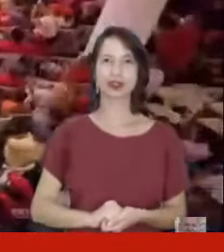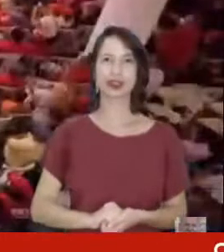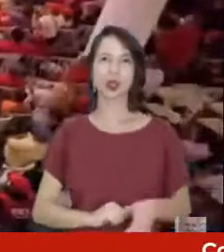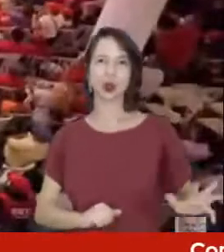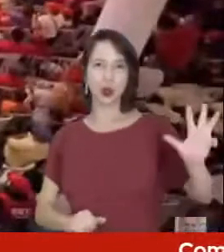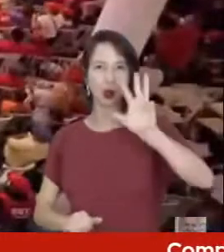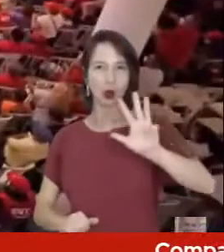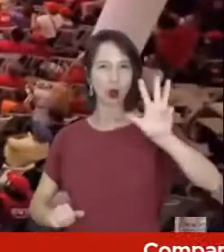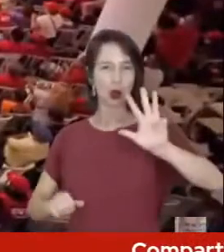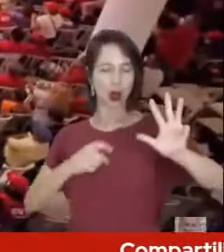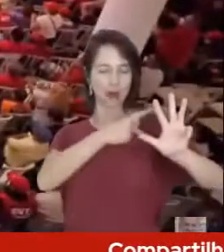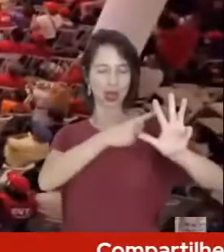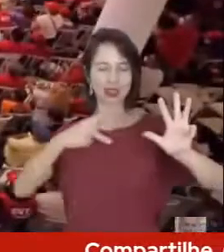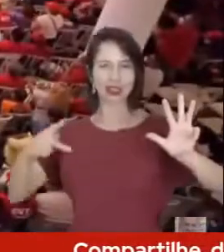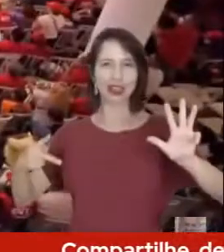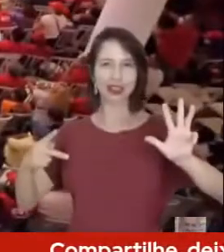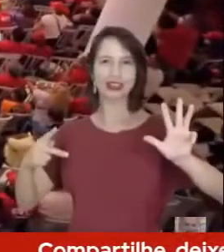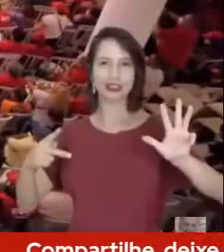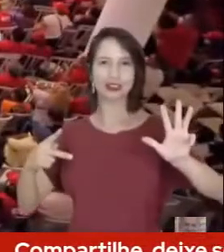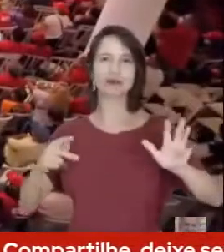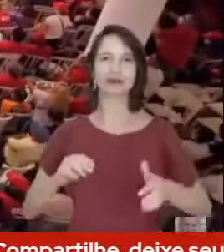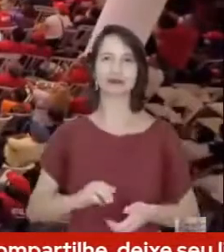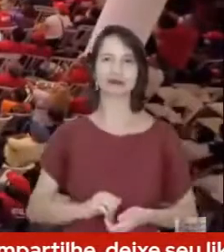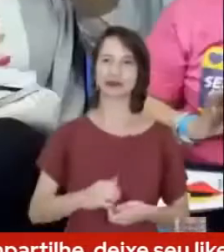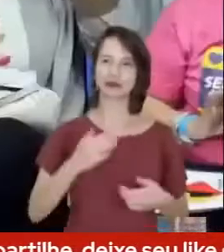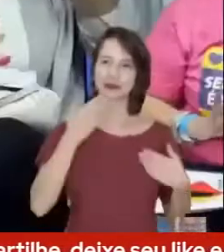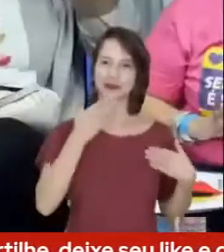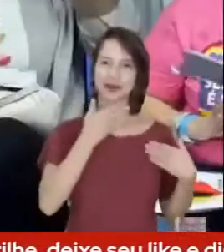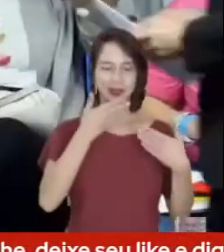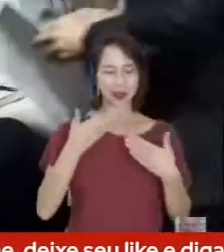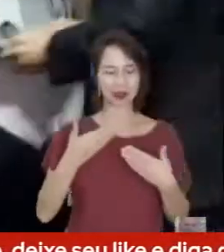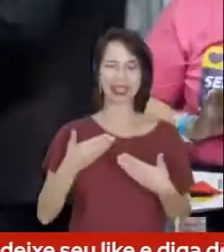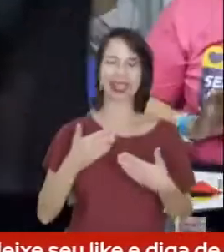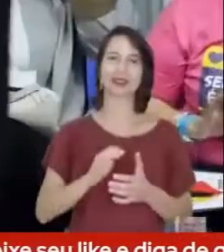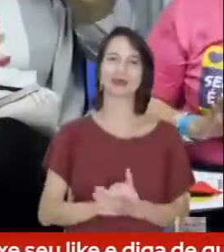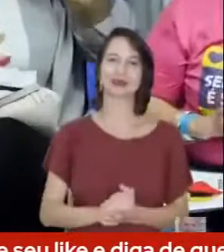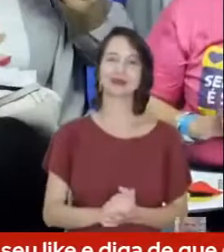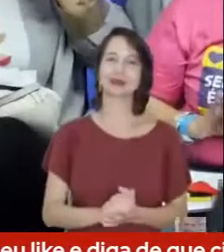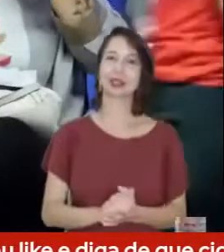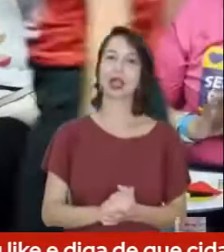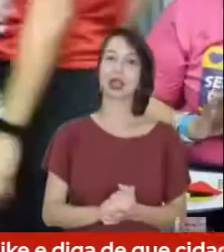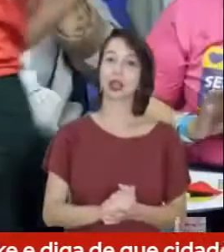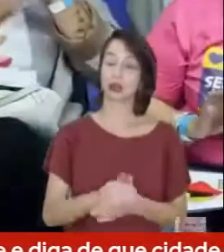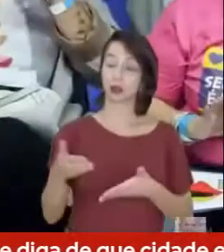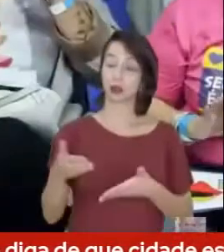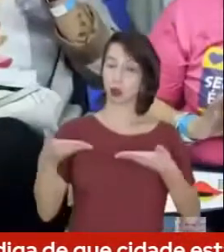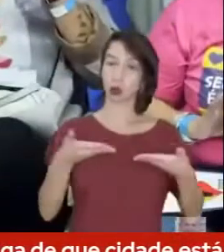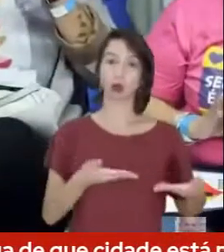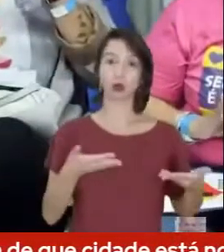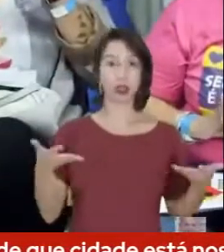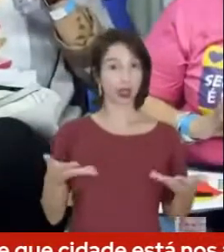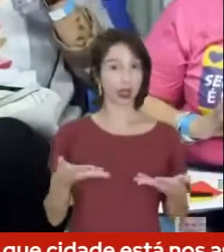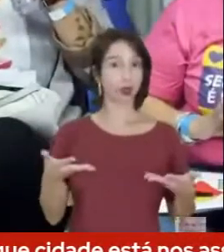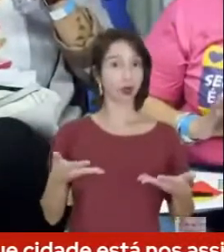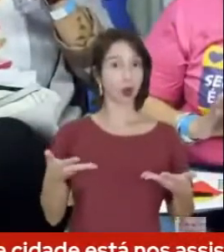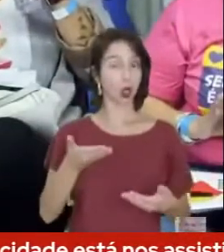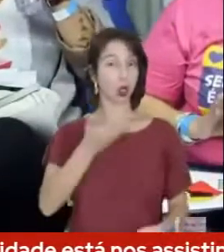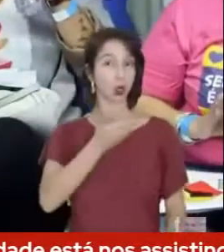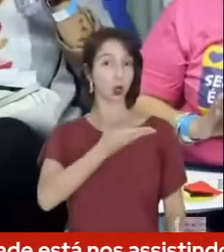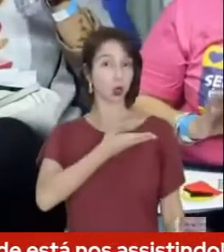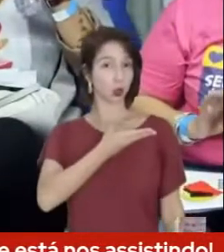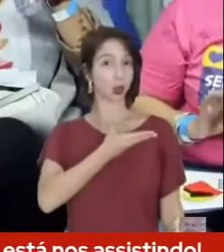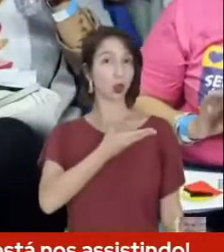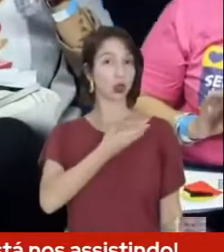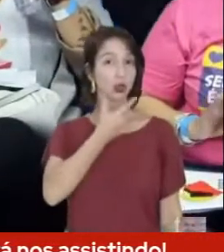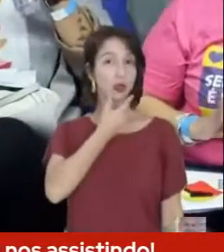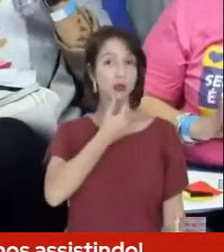Obrigado. Dando continuidade agora, queria chamar o nosso companheiro, presidente da Força Sindical,